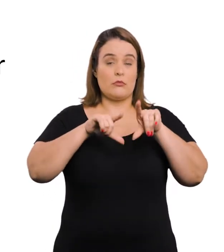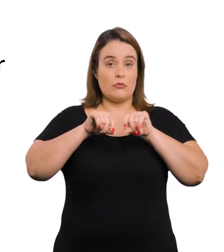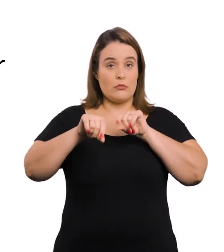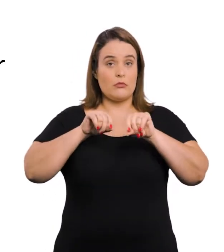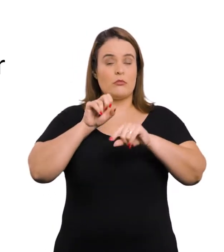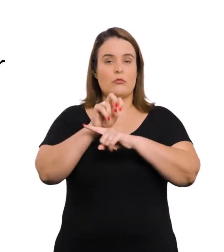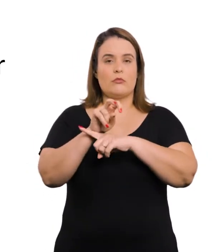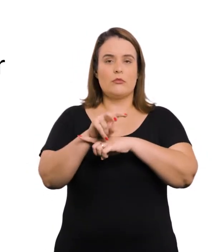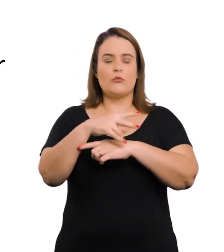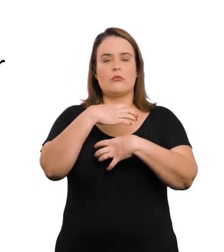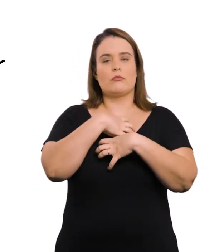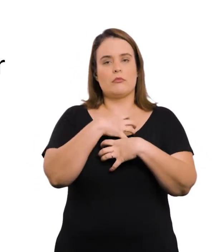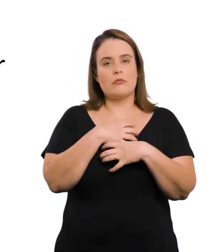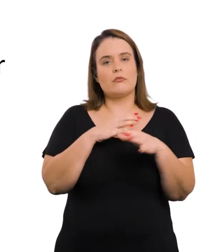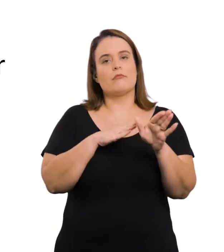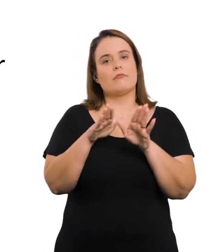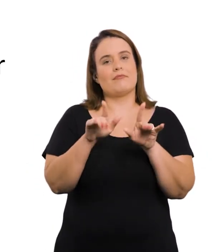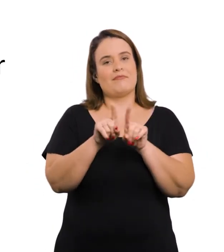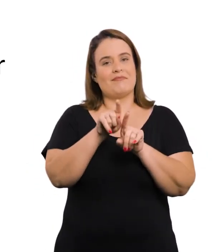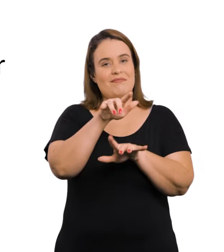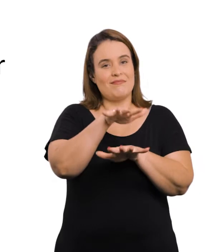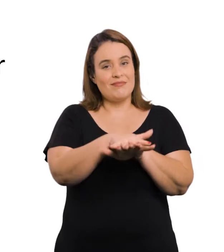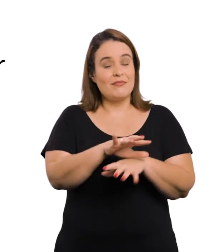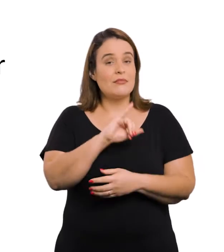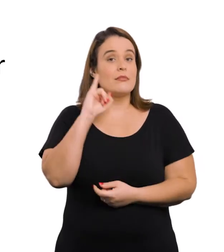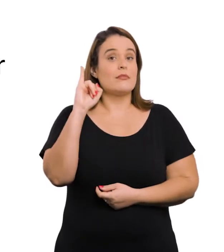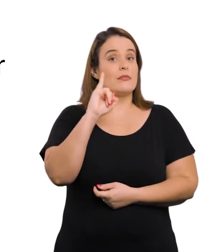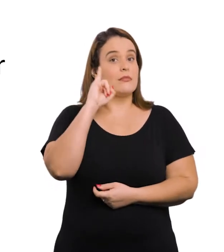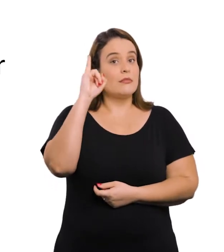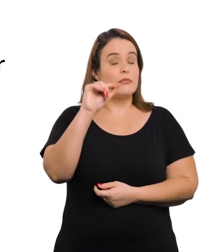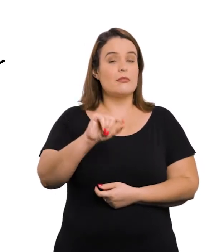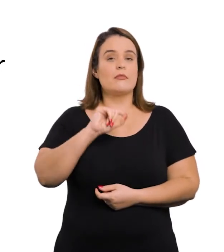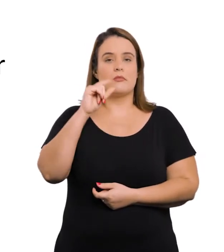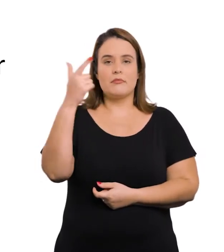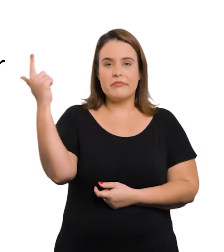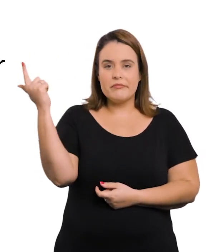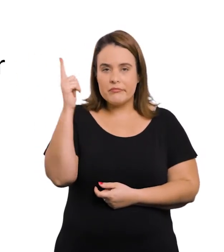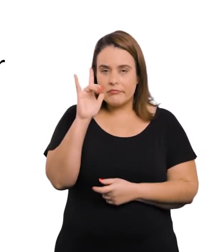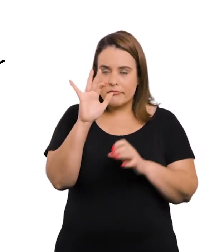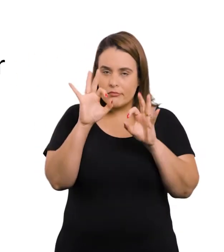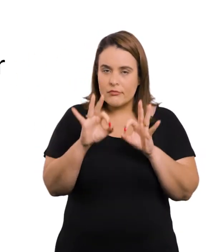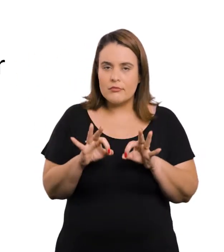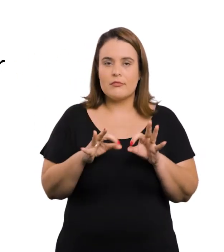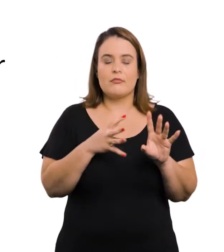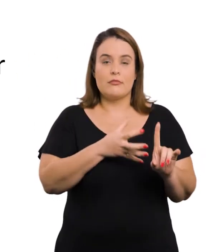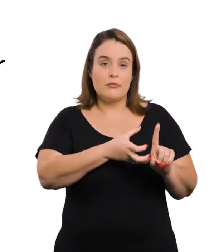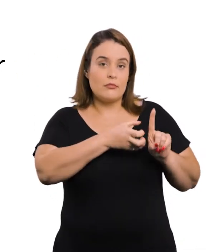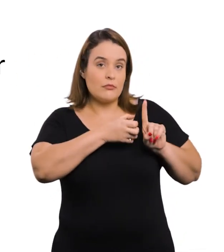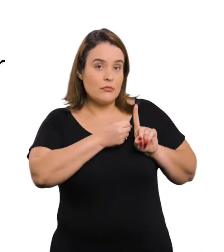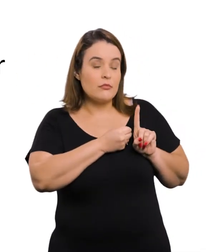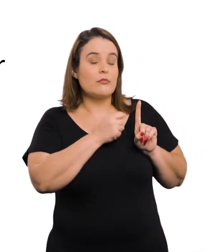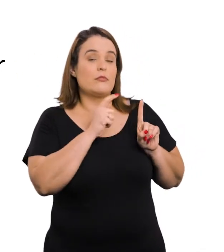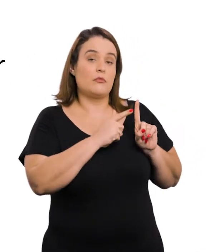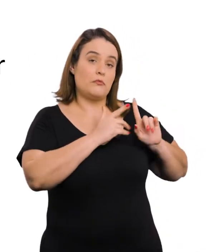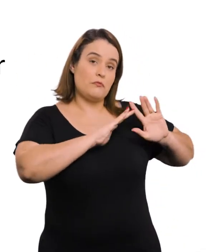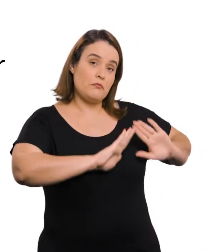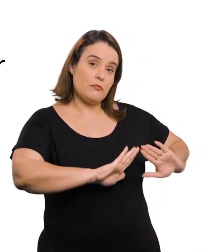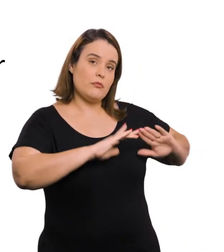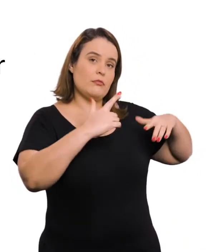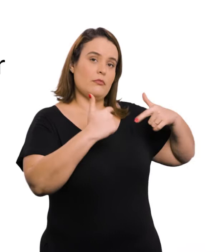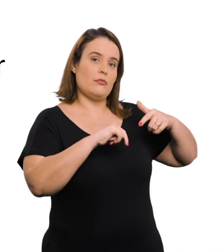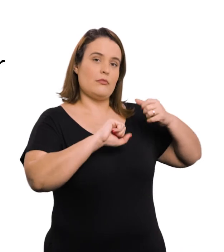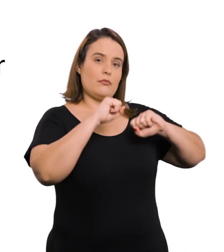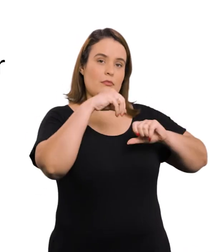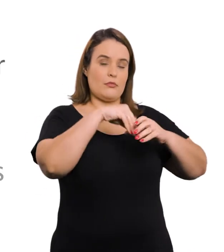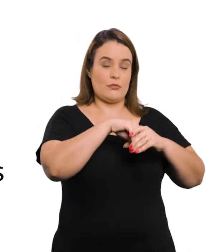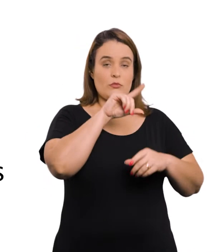seleção em uma perspectiva acessível e inclusiva é importante para garantir a efetiva retenção do profissional